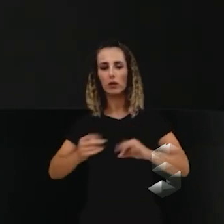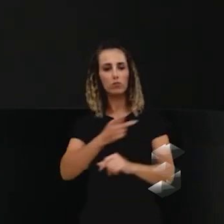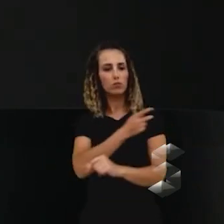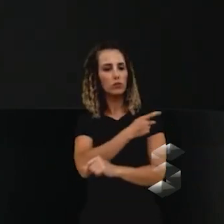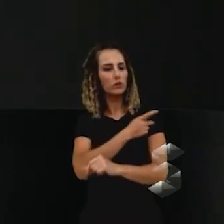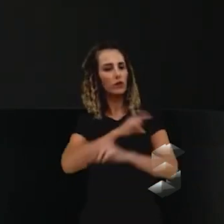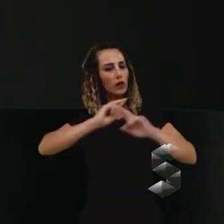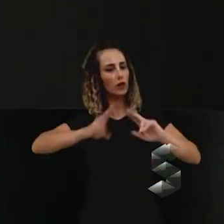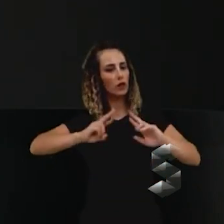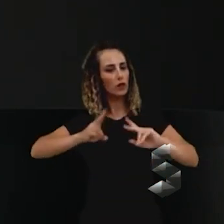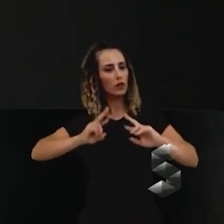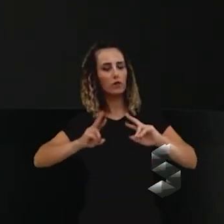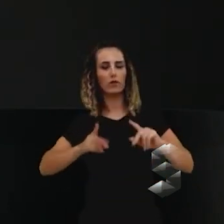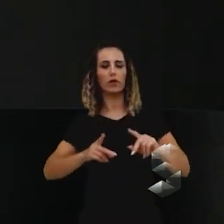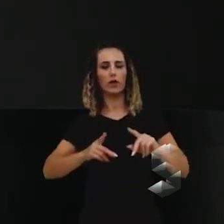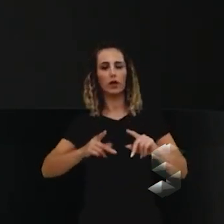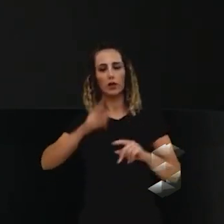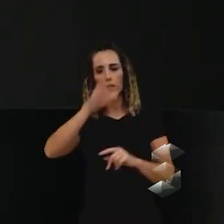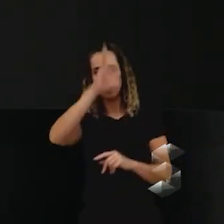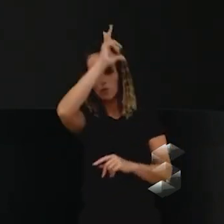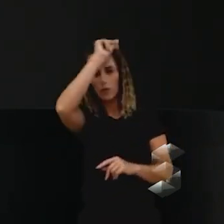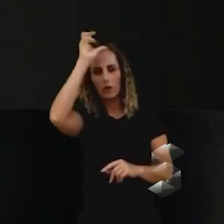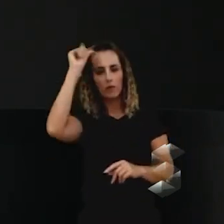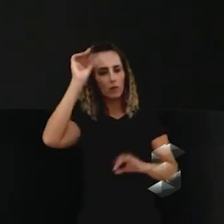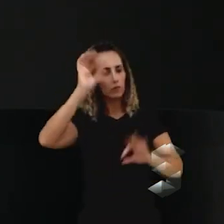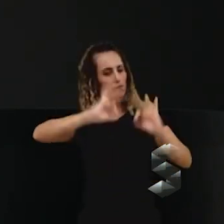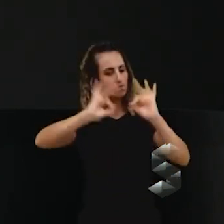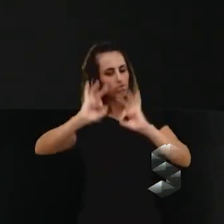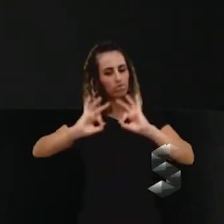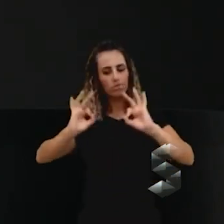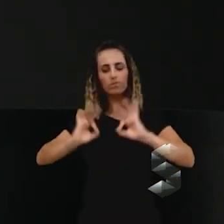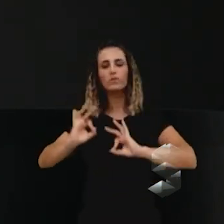para reorganizar a prefeitura, para que ela possa